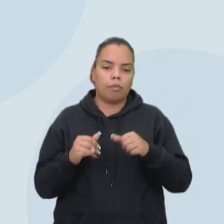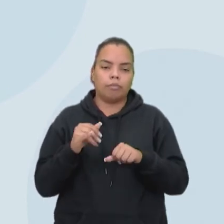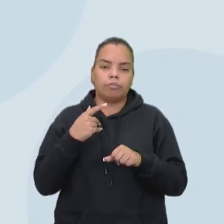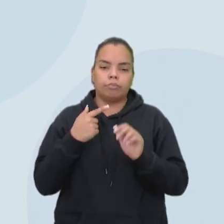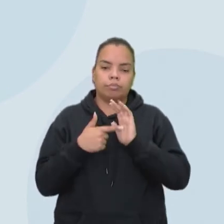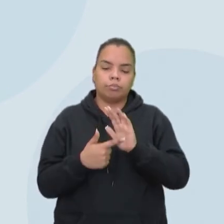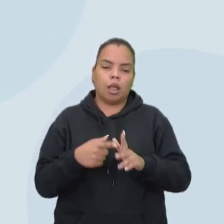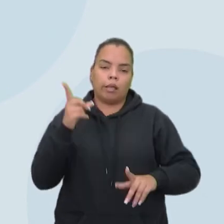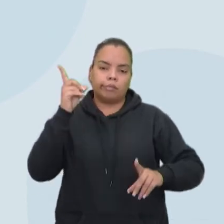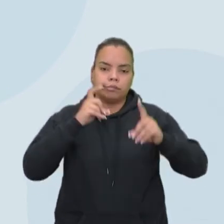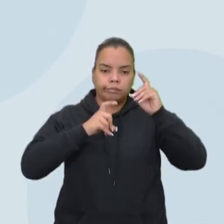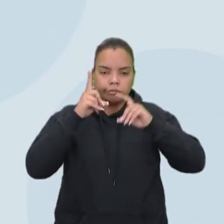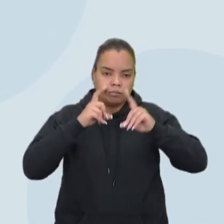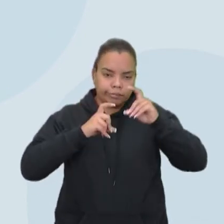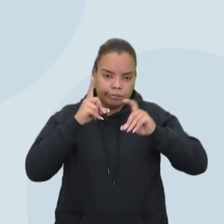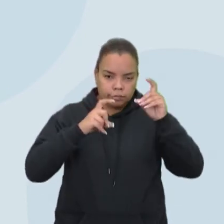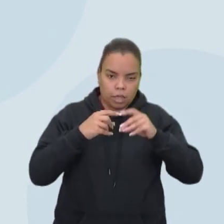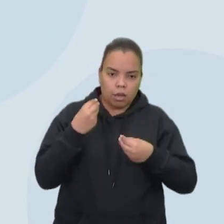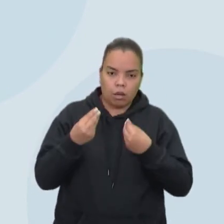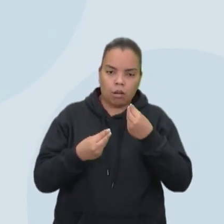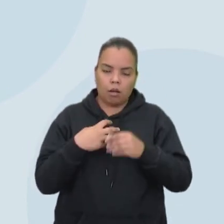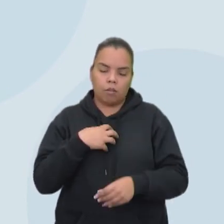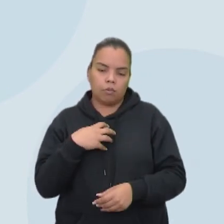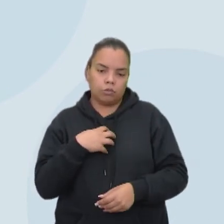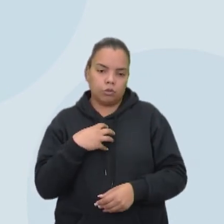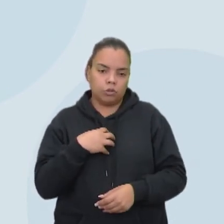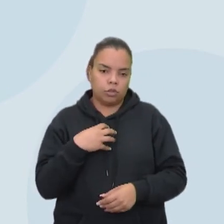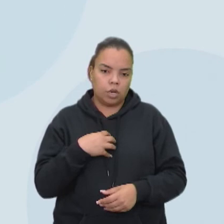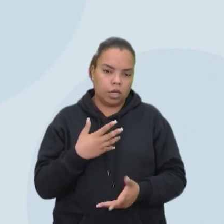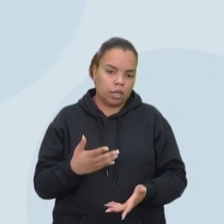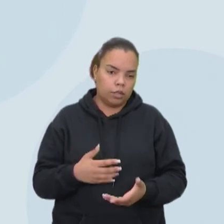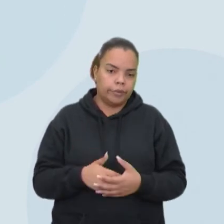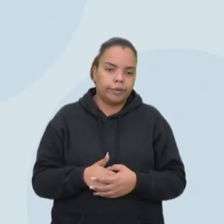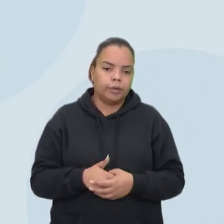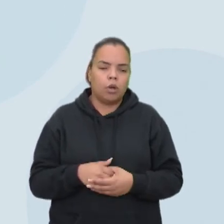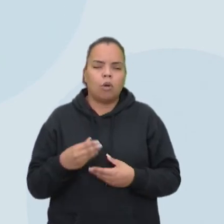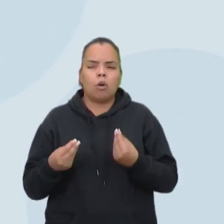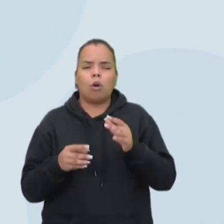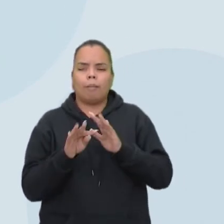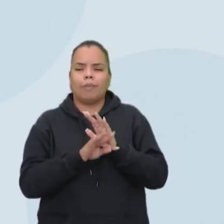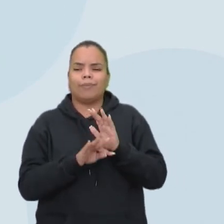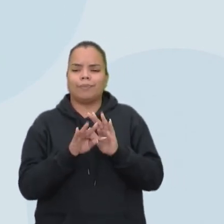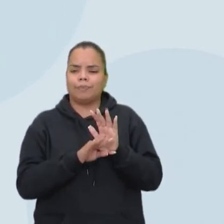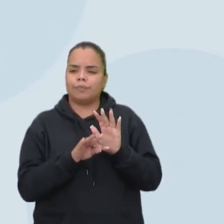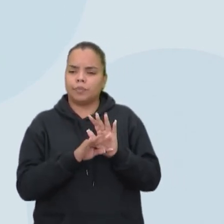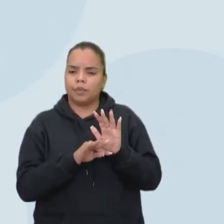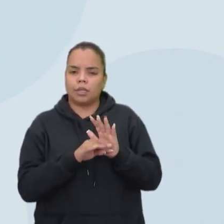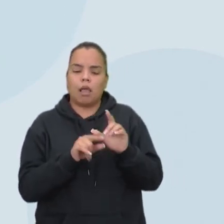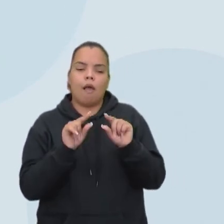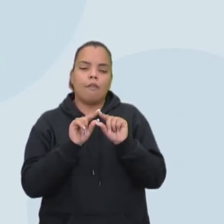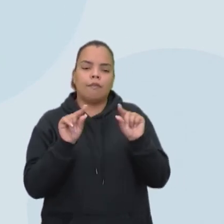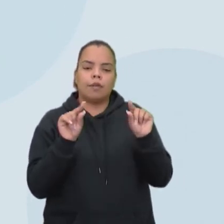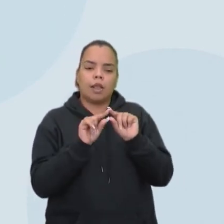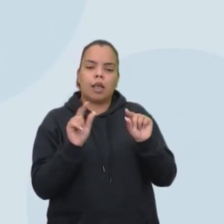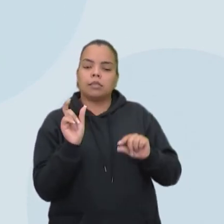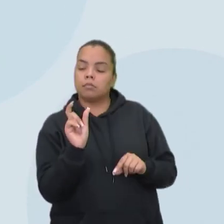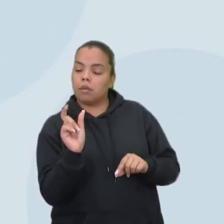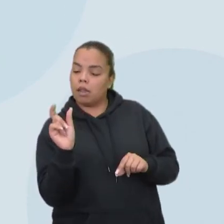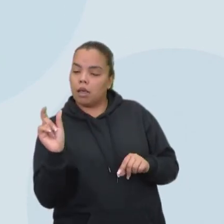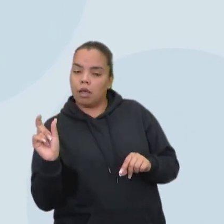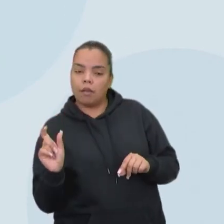de linguagem, o estilo. Então você tem que pensar como que você vai construir o seu texto, quais são as frases, quais são as